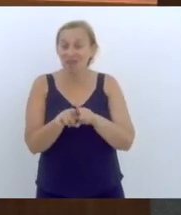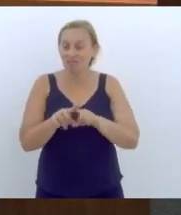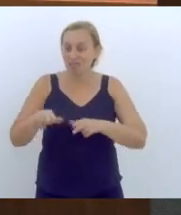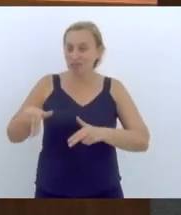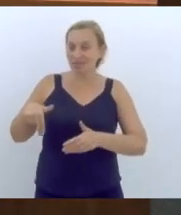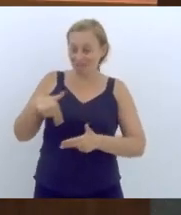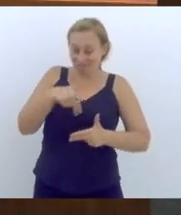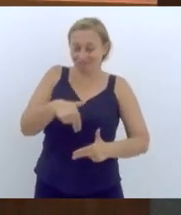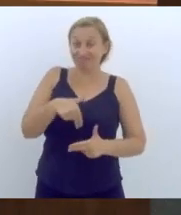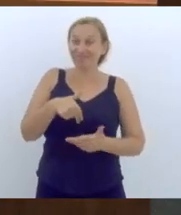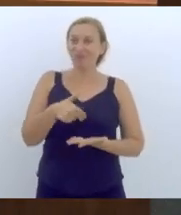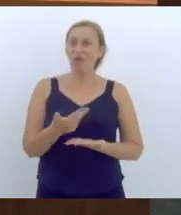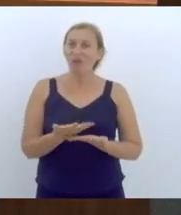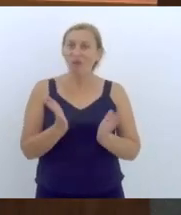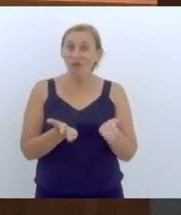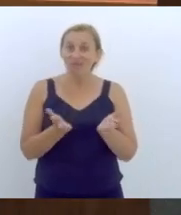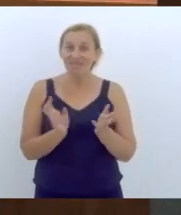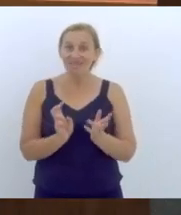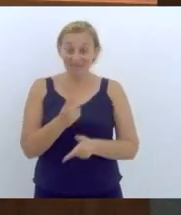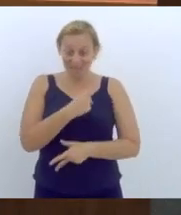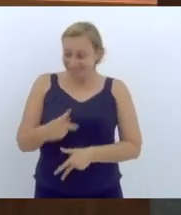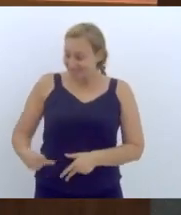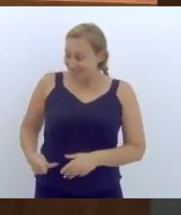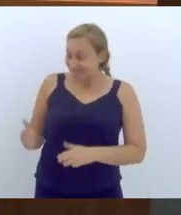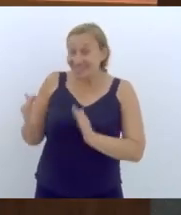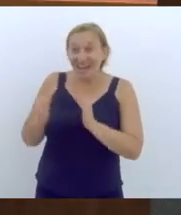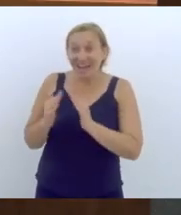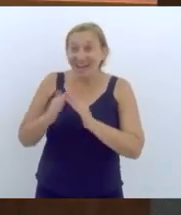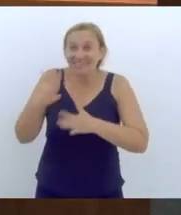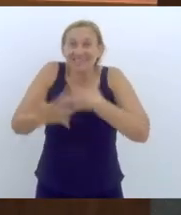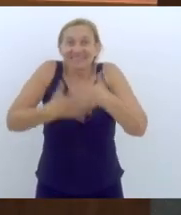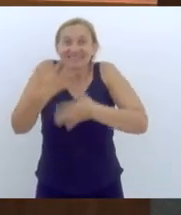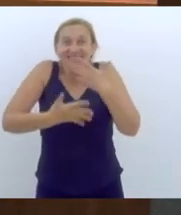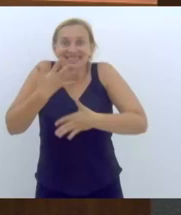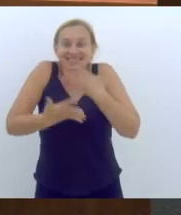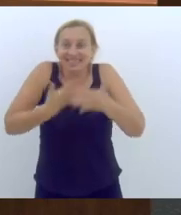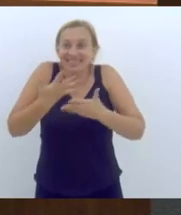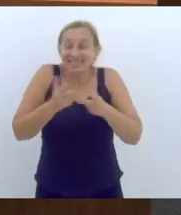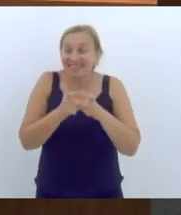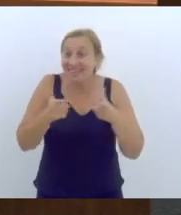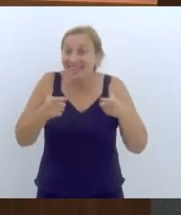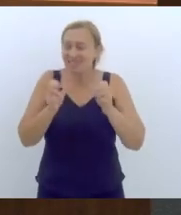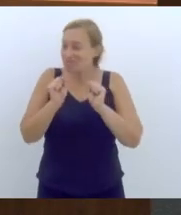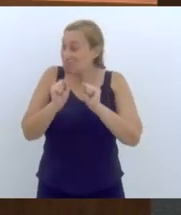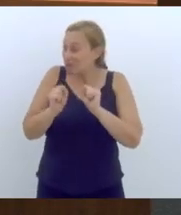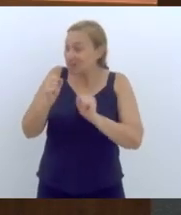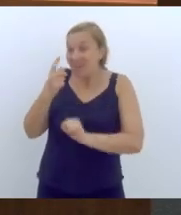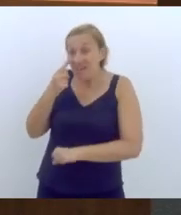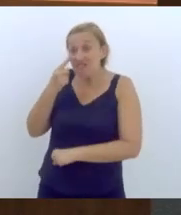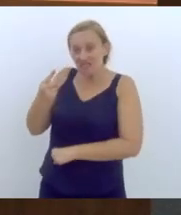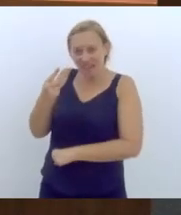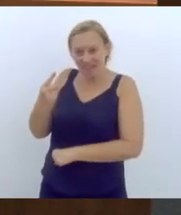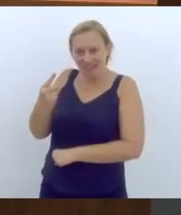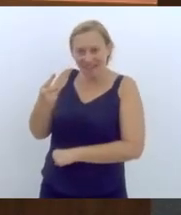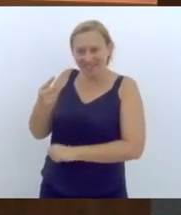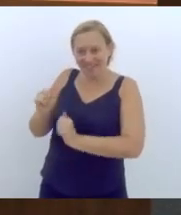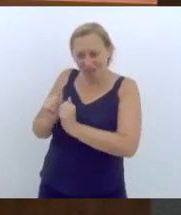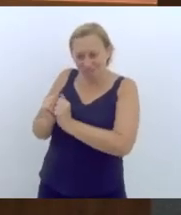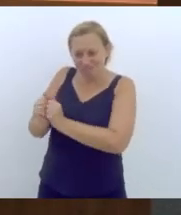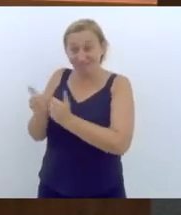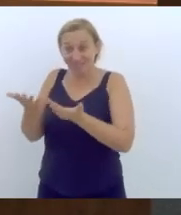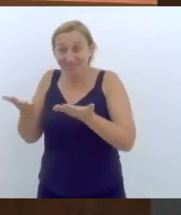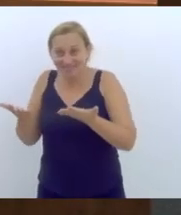assumindo hoje a presidência dessa casa, dizer que é uma alegria imensa de poder estar aqui sendo sua